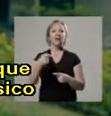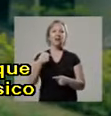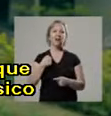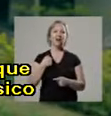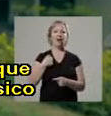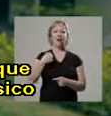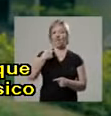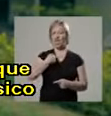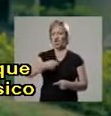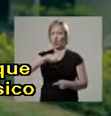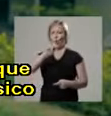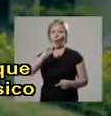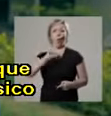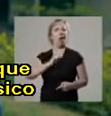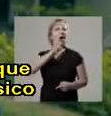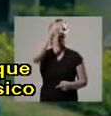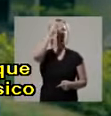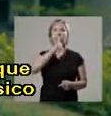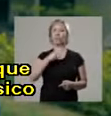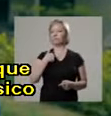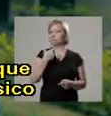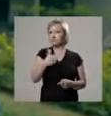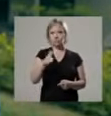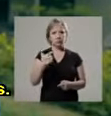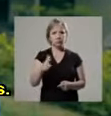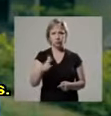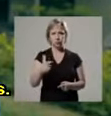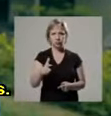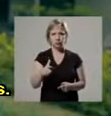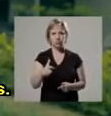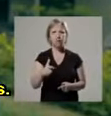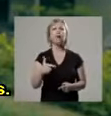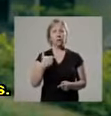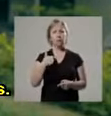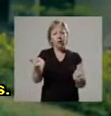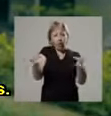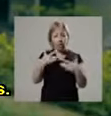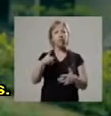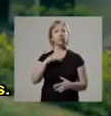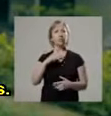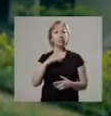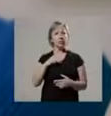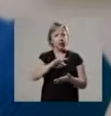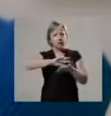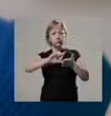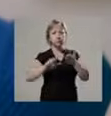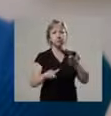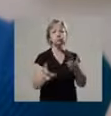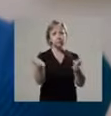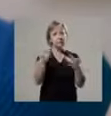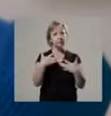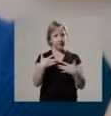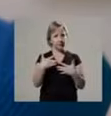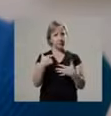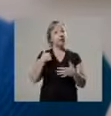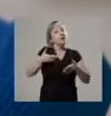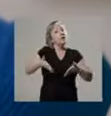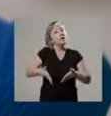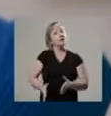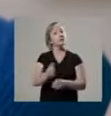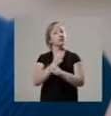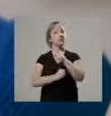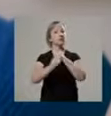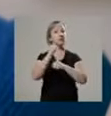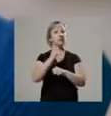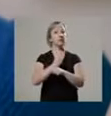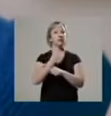não é só porque não sou deficiente físico que não tenho outras deficiências. Eu nasci em 62,